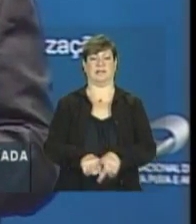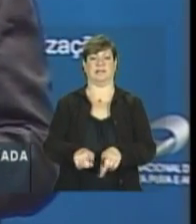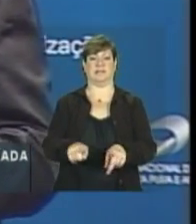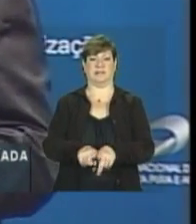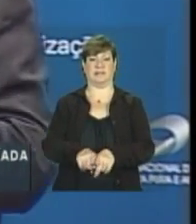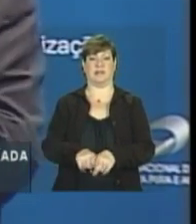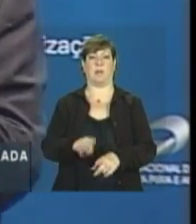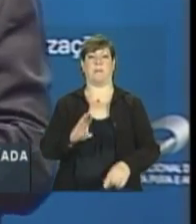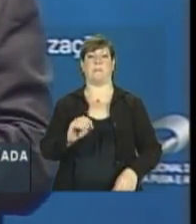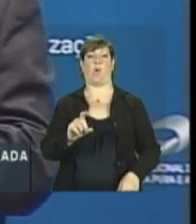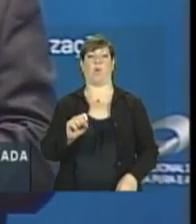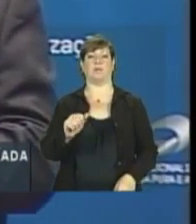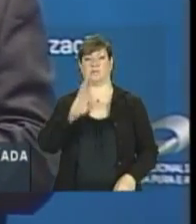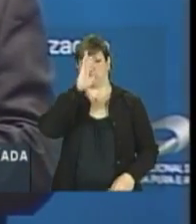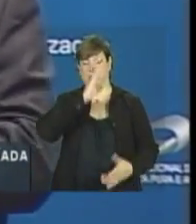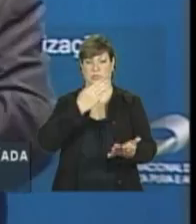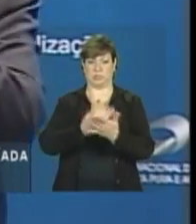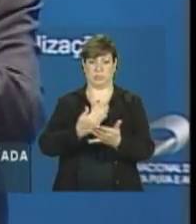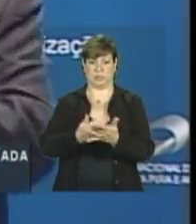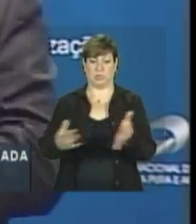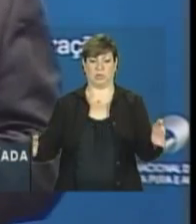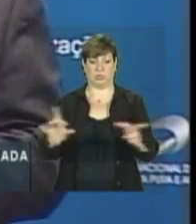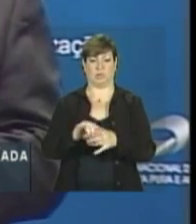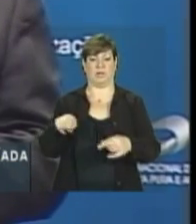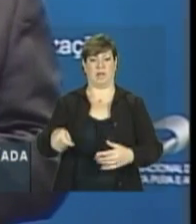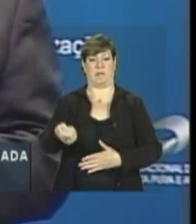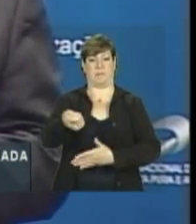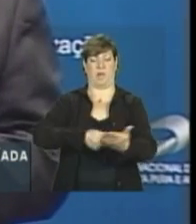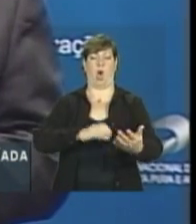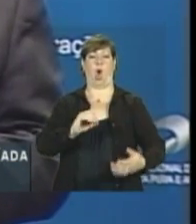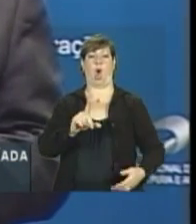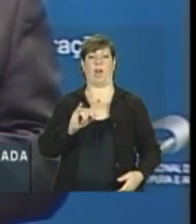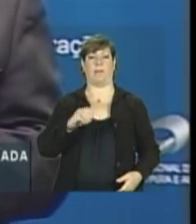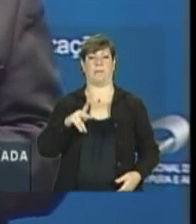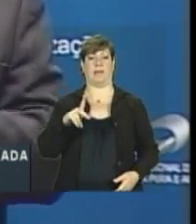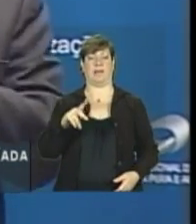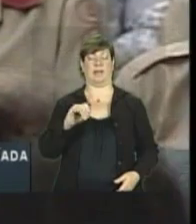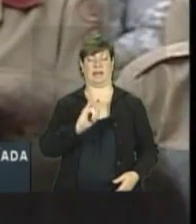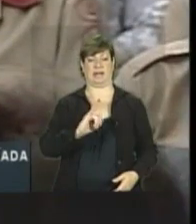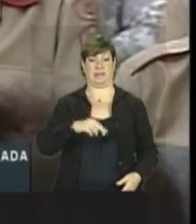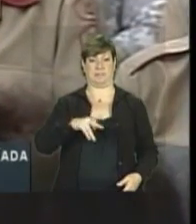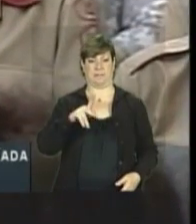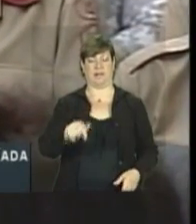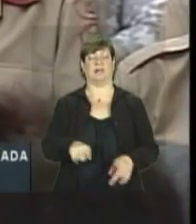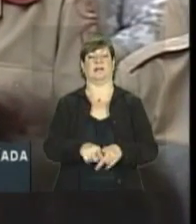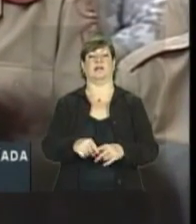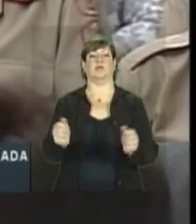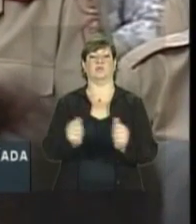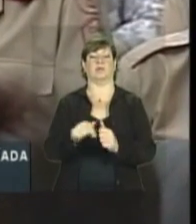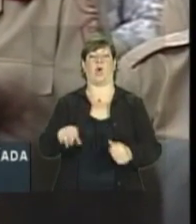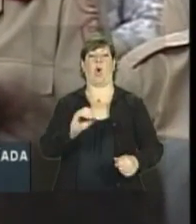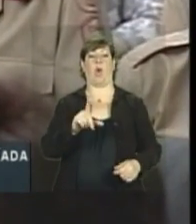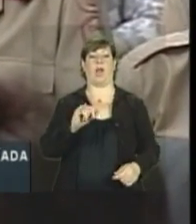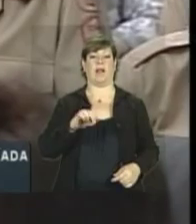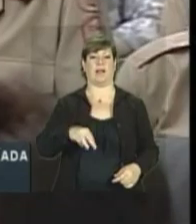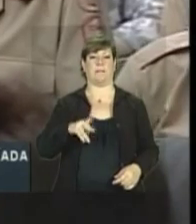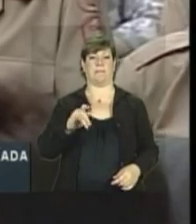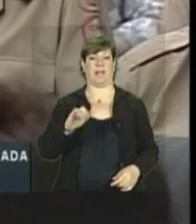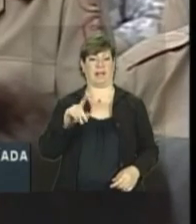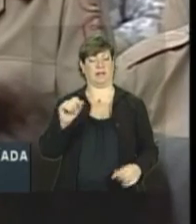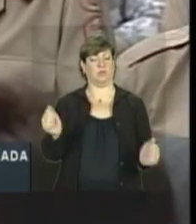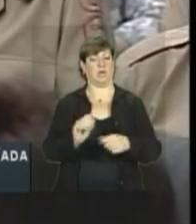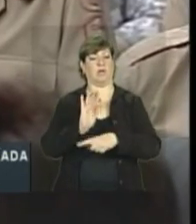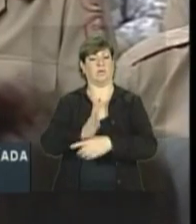sistema de bolsas que está associado com a Olimpíada e a Sociedade Brasileira de Matemática. Temos outras iniciativas também